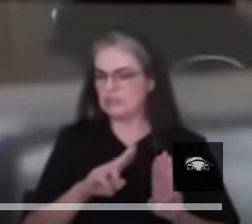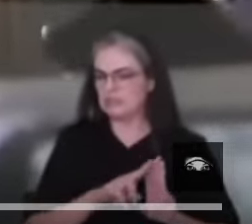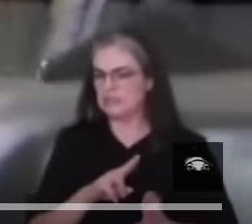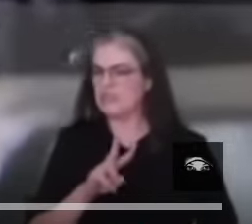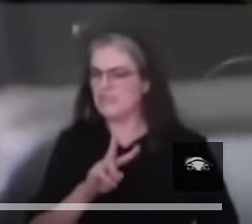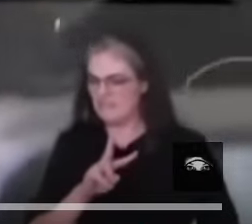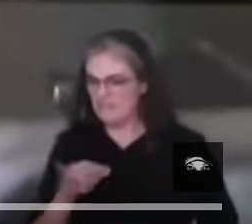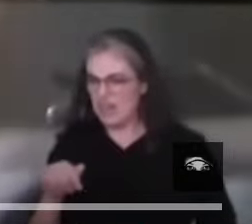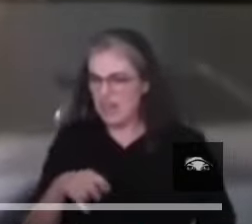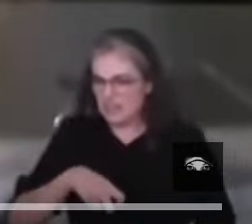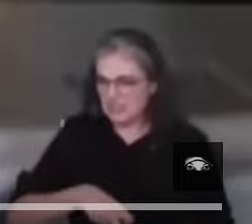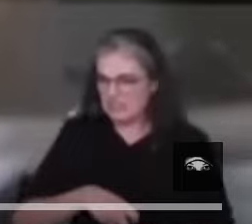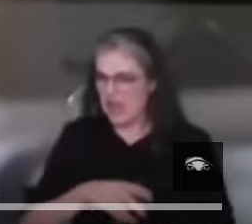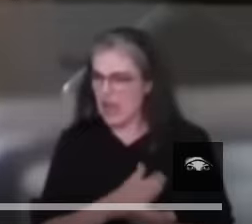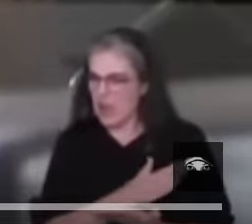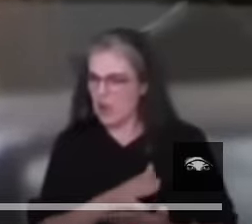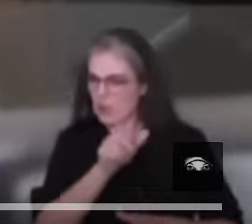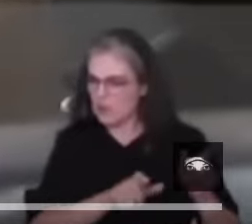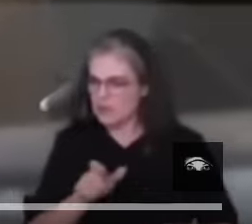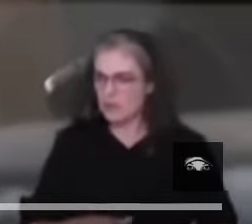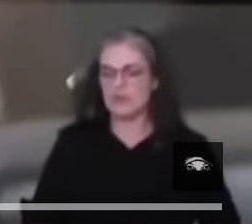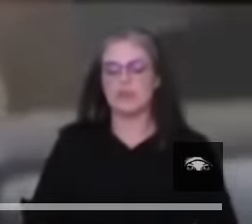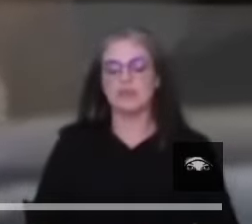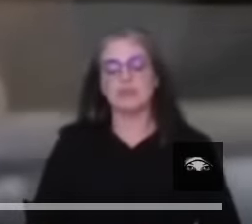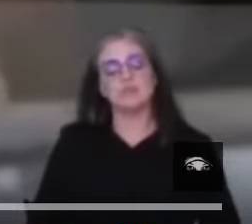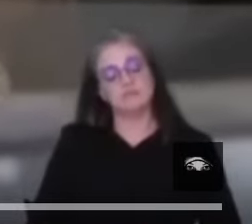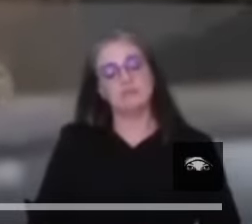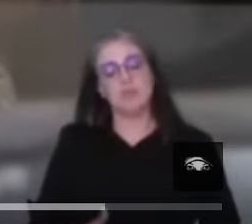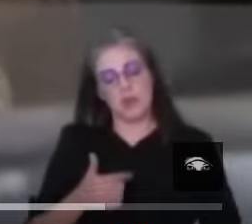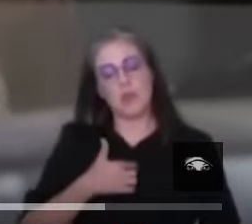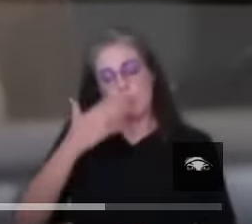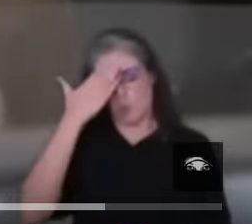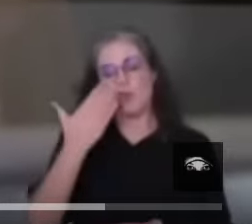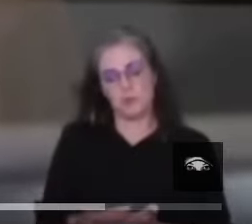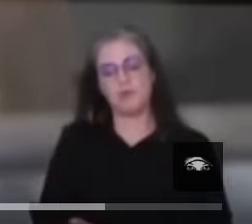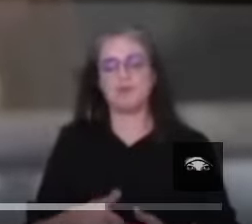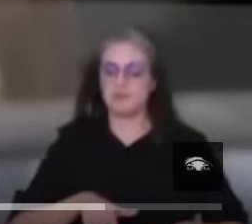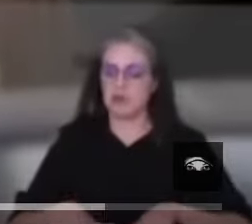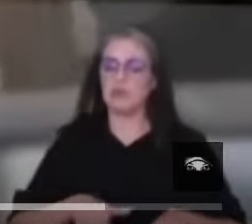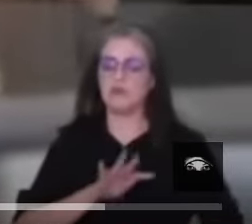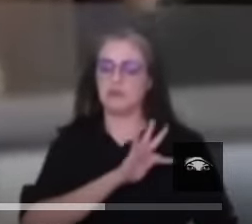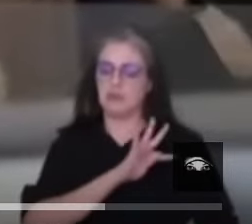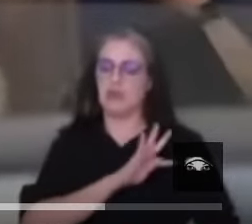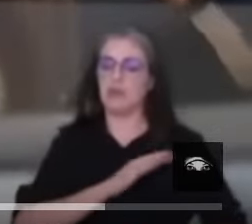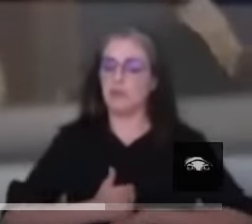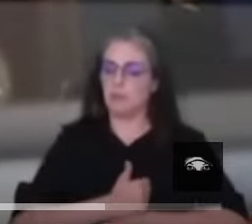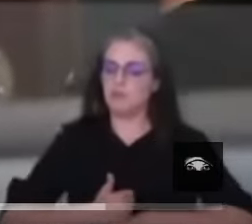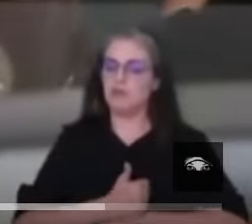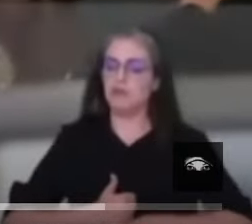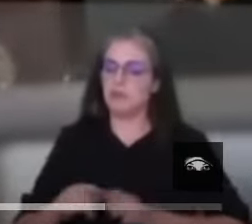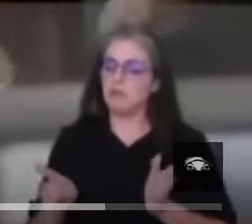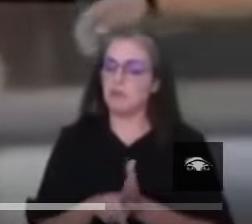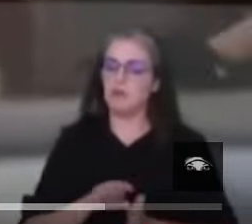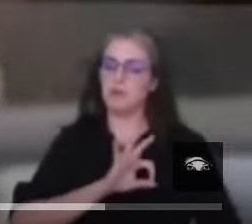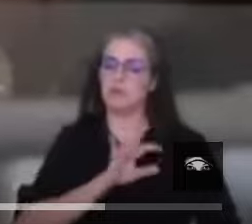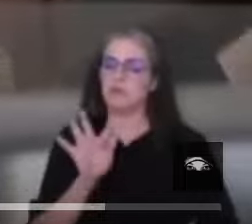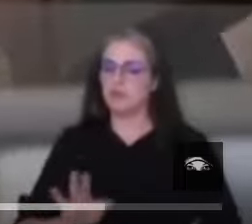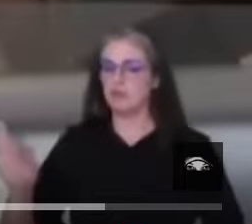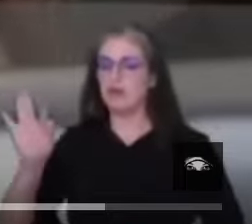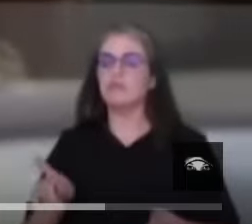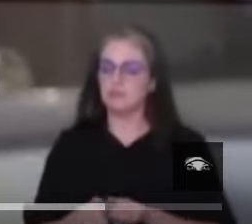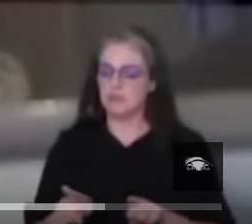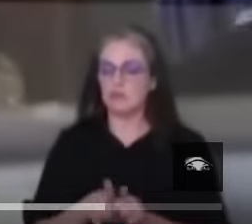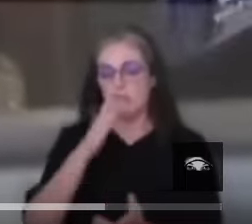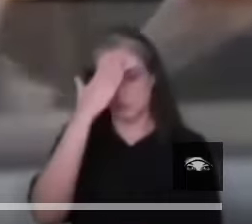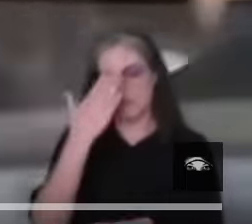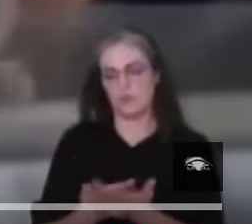seus integrantes. Eu tenho plena confiança no trabalho técnico profissional feito pela Polícia Federal e tenho plena confiança no Supremo Tribunal